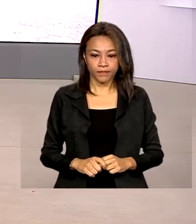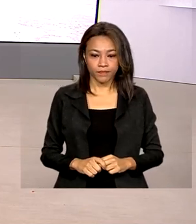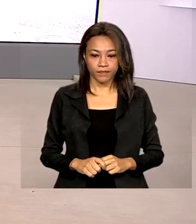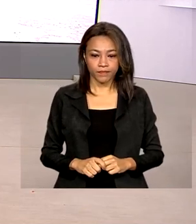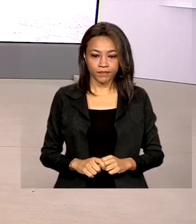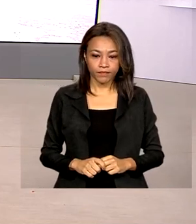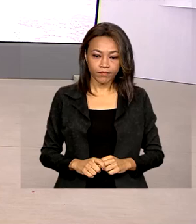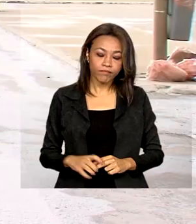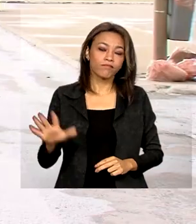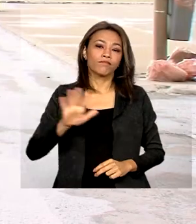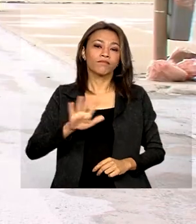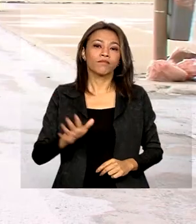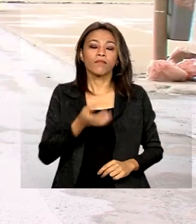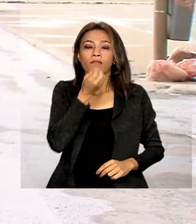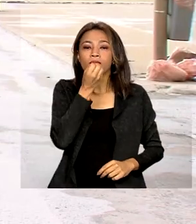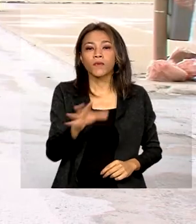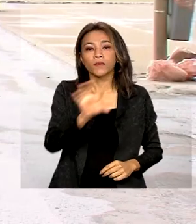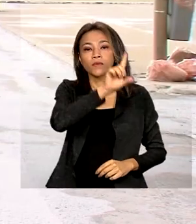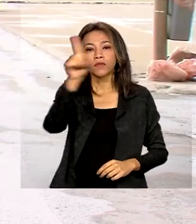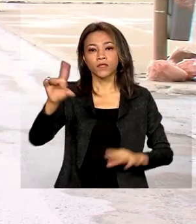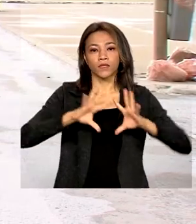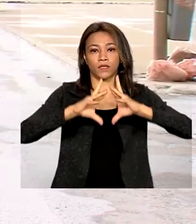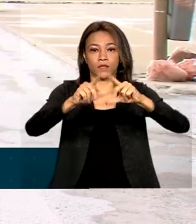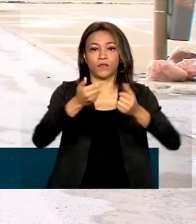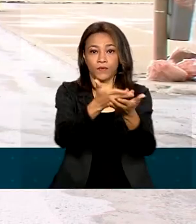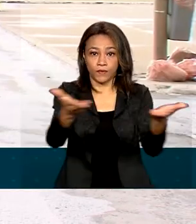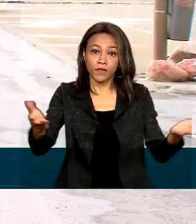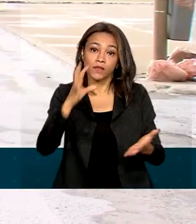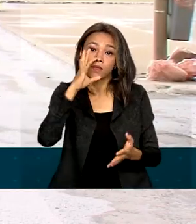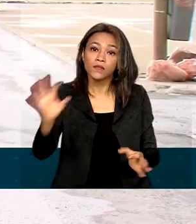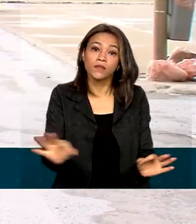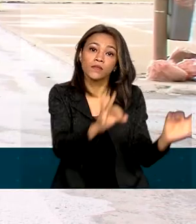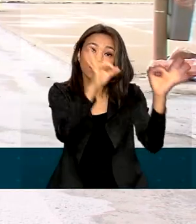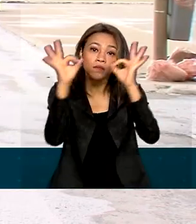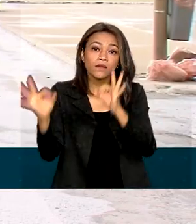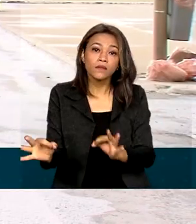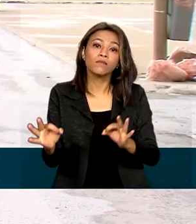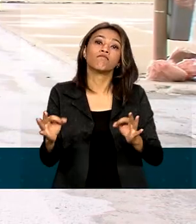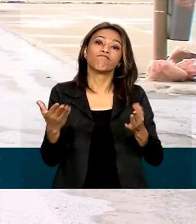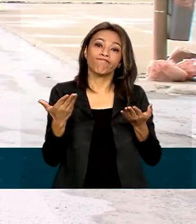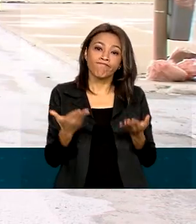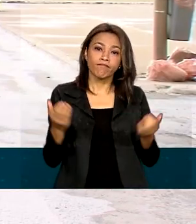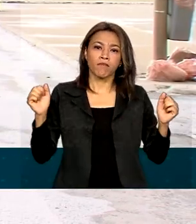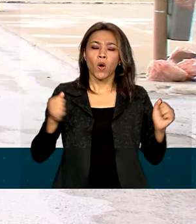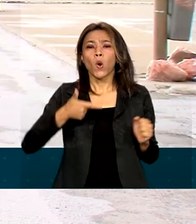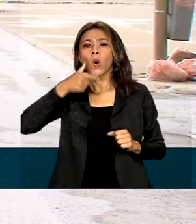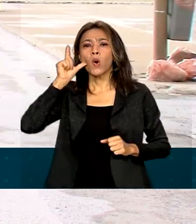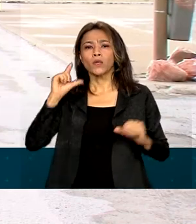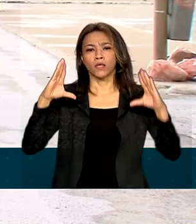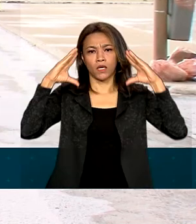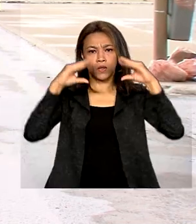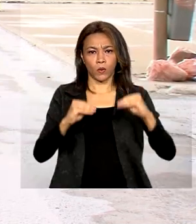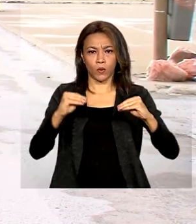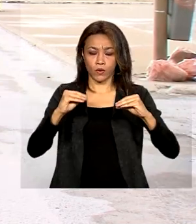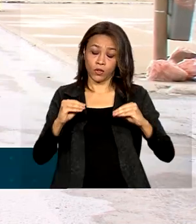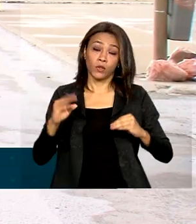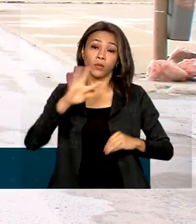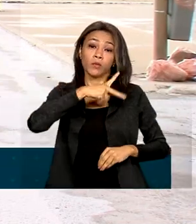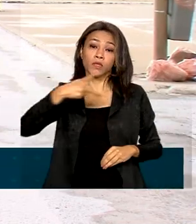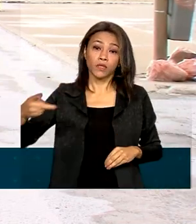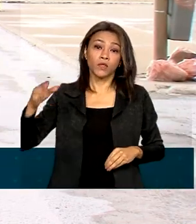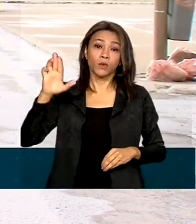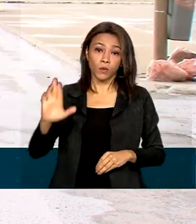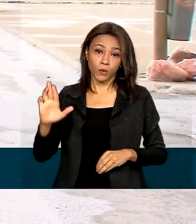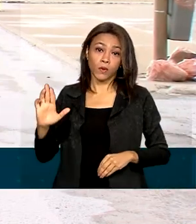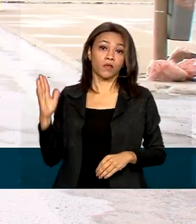Olá, Renata. Bom dia para você, bom dia a todos que nos acompanham. É assim que chegou a Brasília, na noite de ontem, o presidente Lula